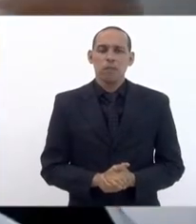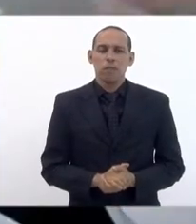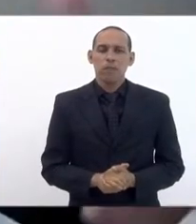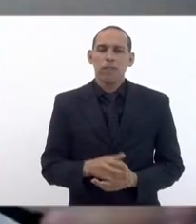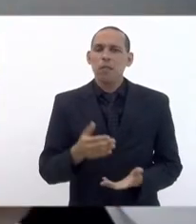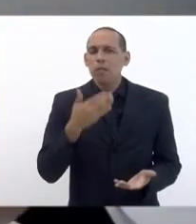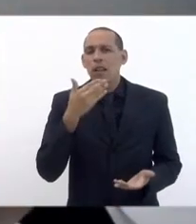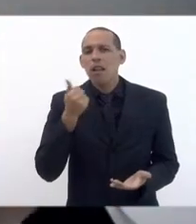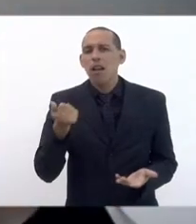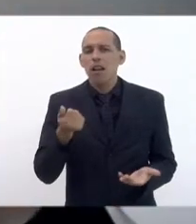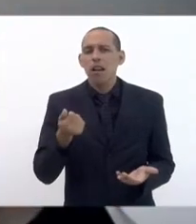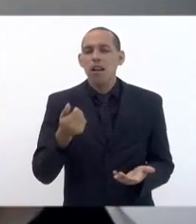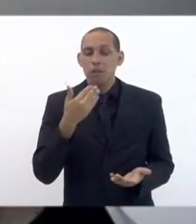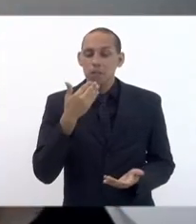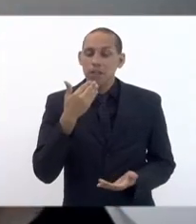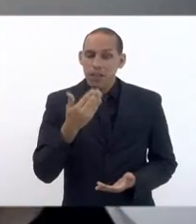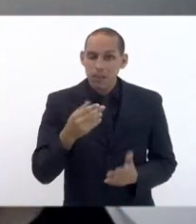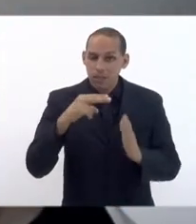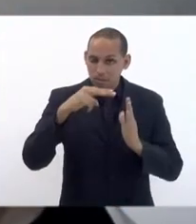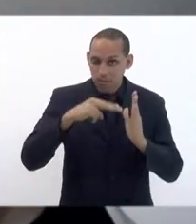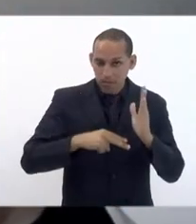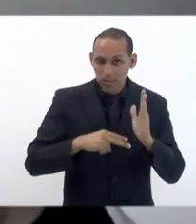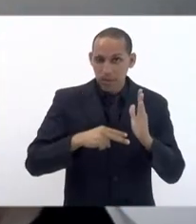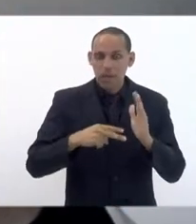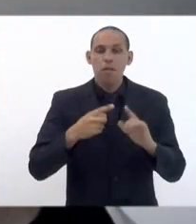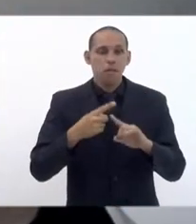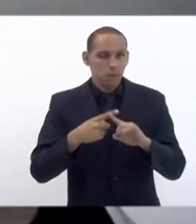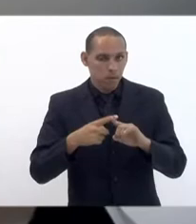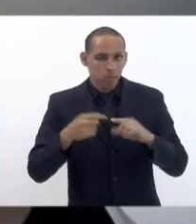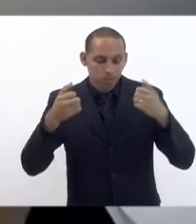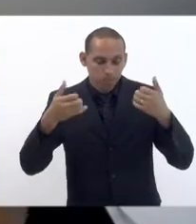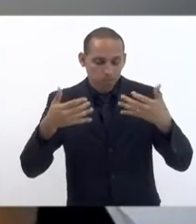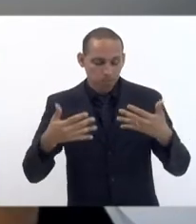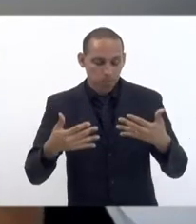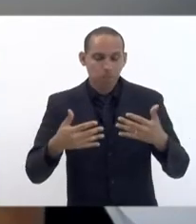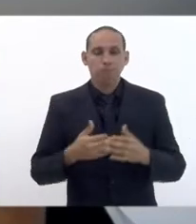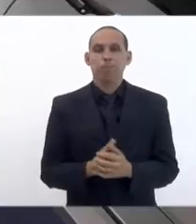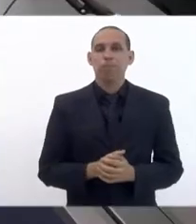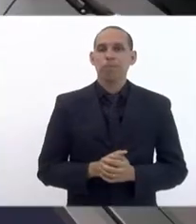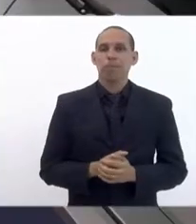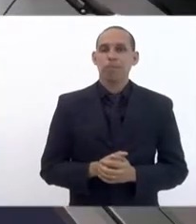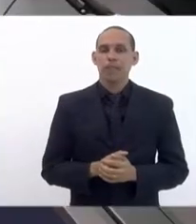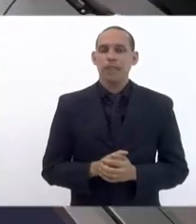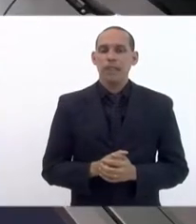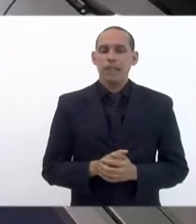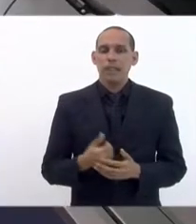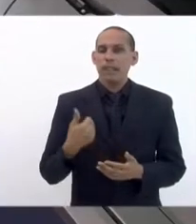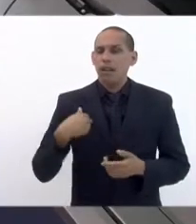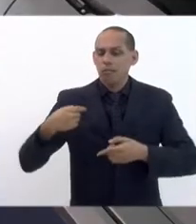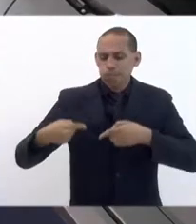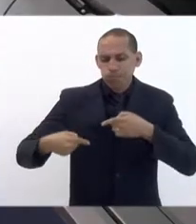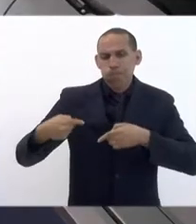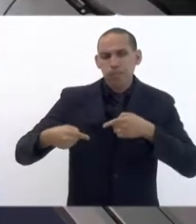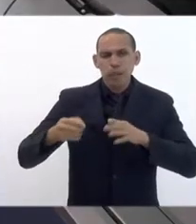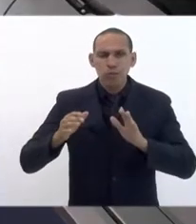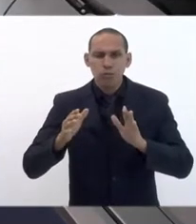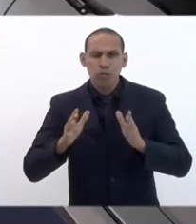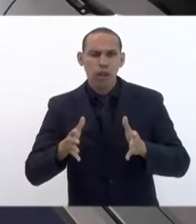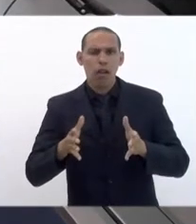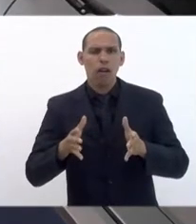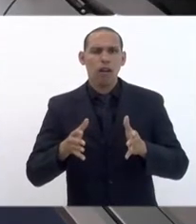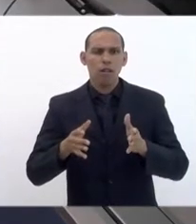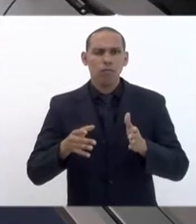Não. Eu nem entrei no médico. Sabe por que eu pedi vista, além dessa questão? É porque eu já discuti esse tema uma